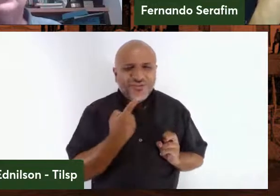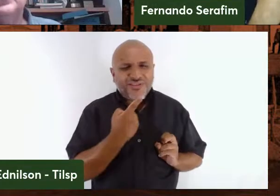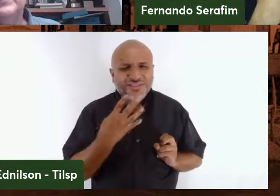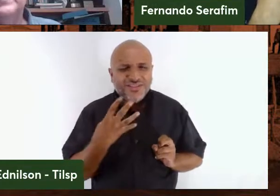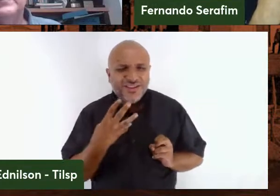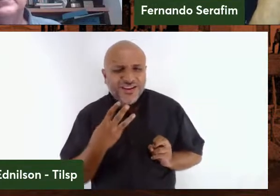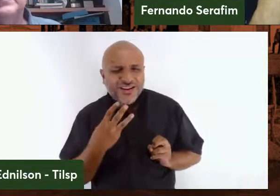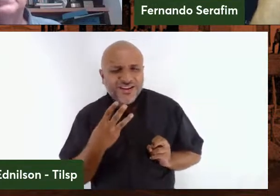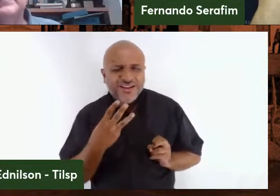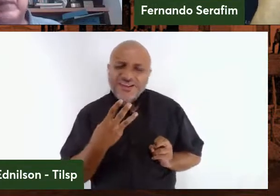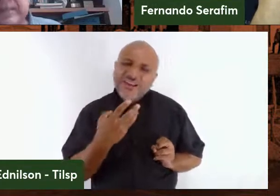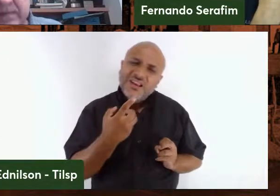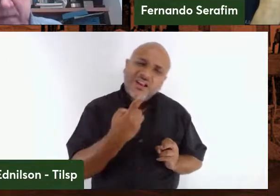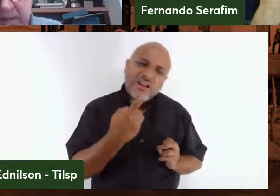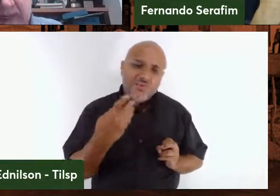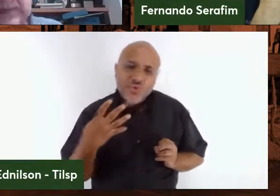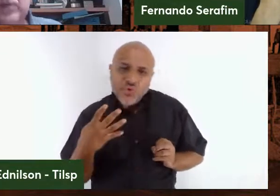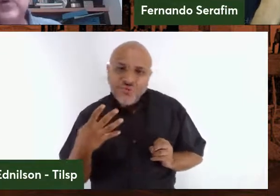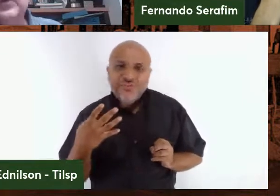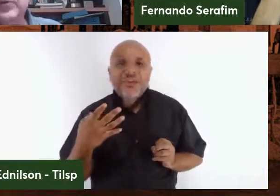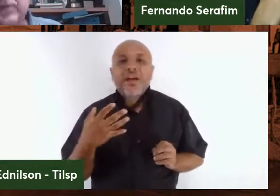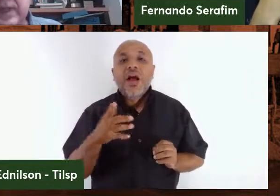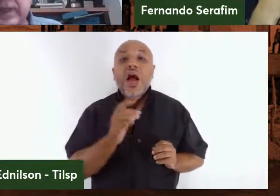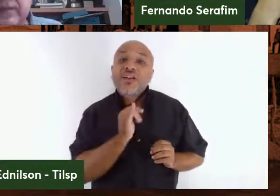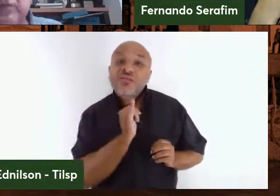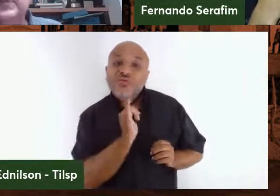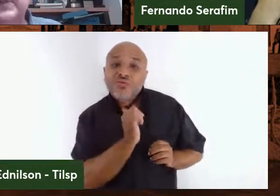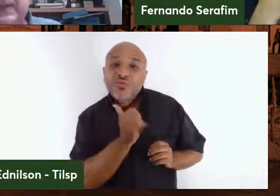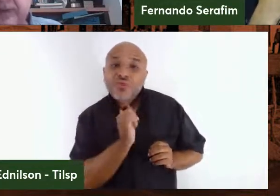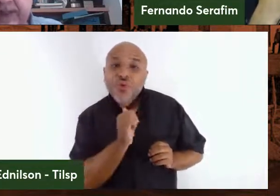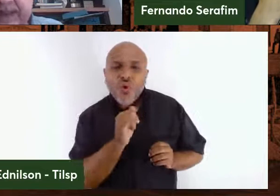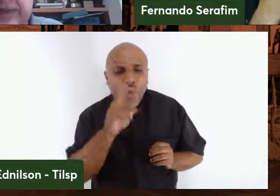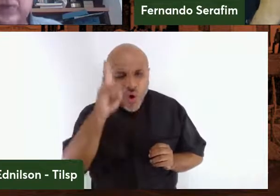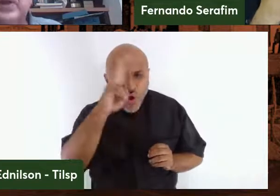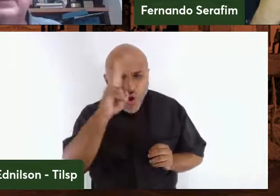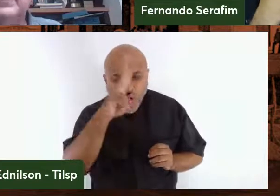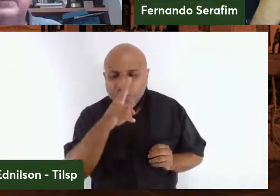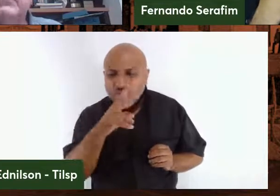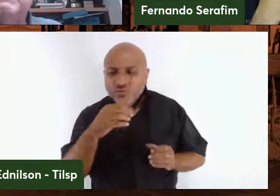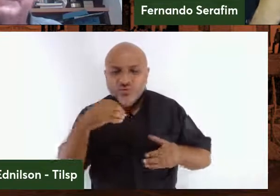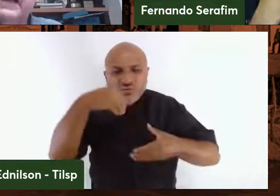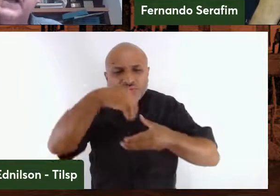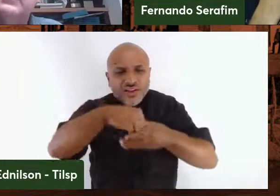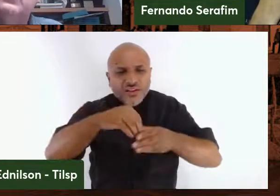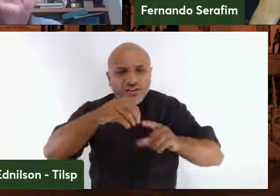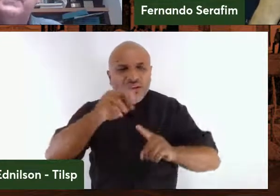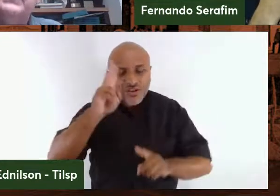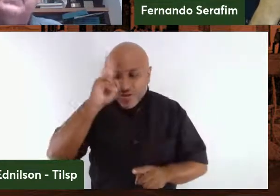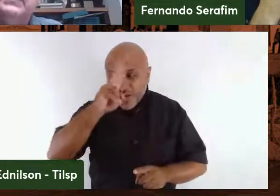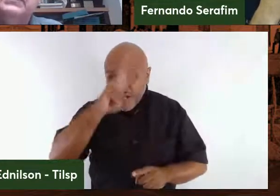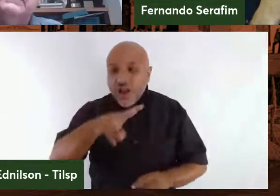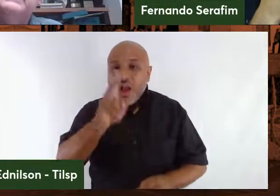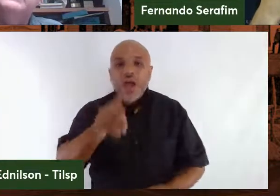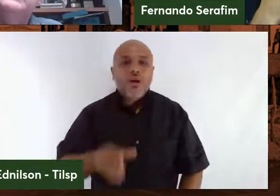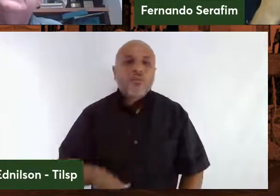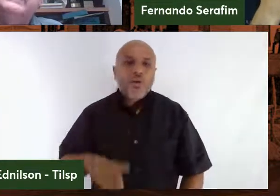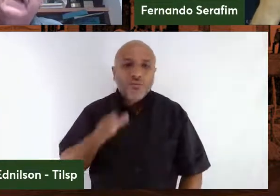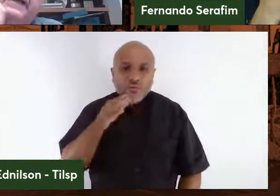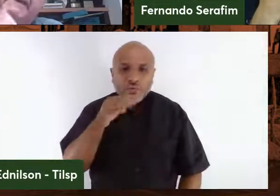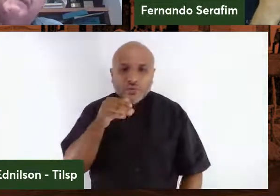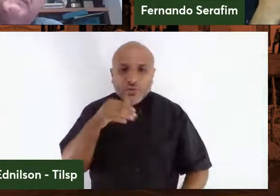e a história desse conto, o centro dessa história, é uma empregada doméstica